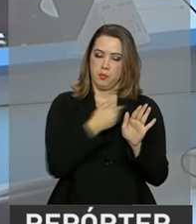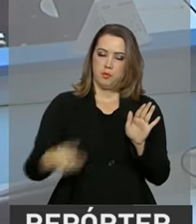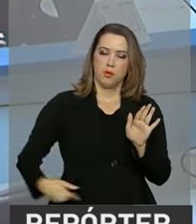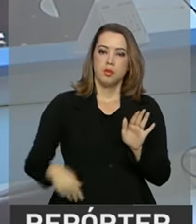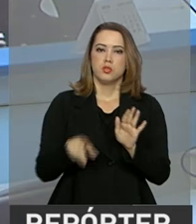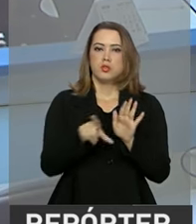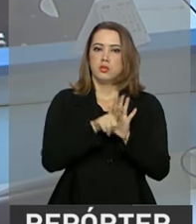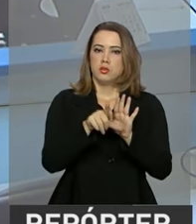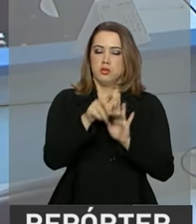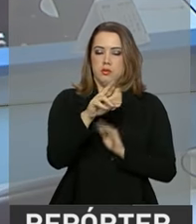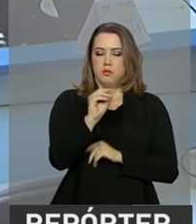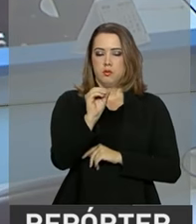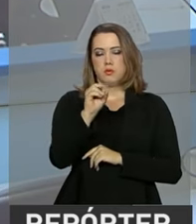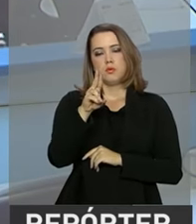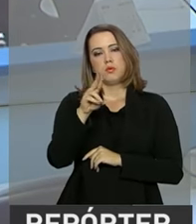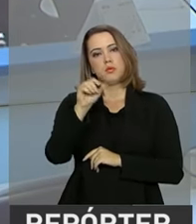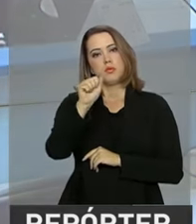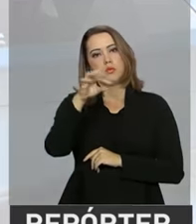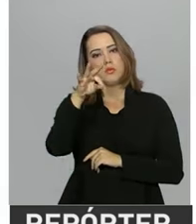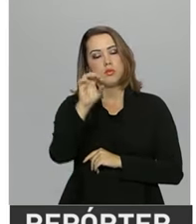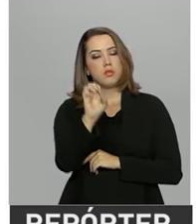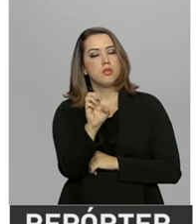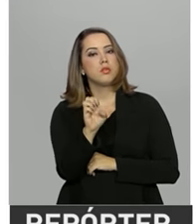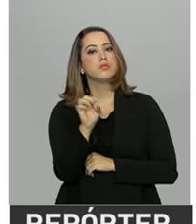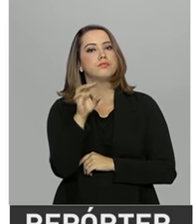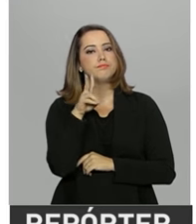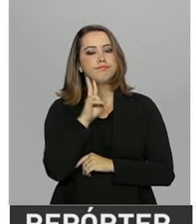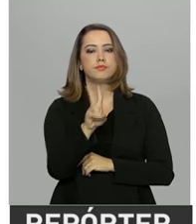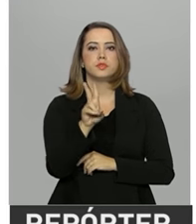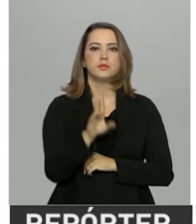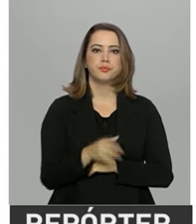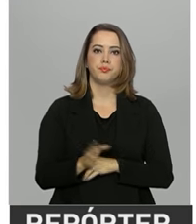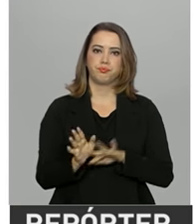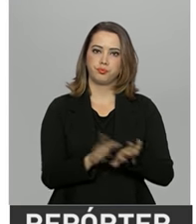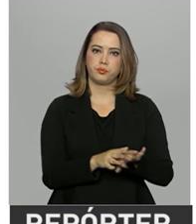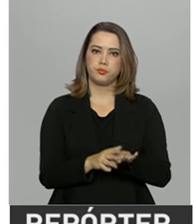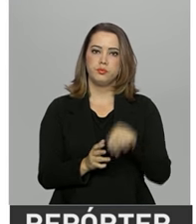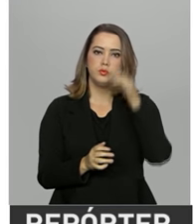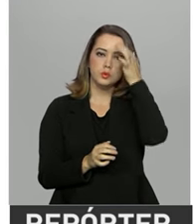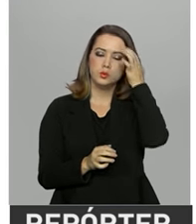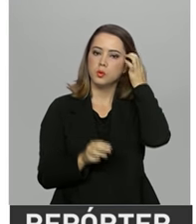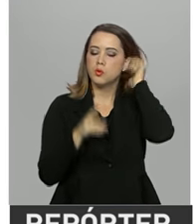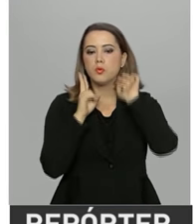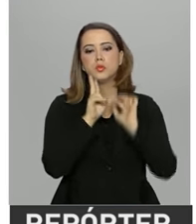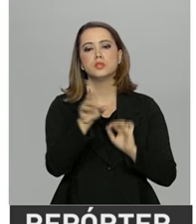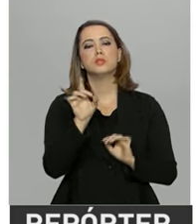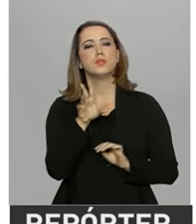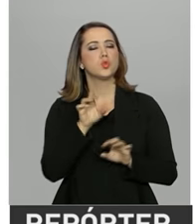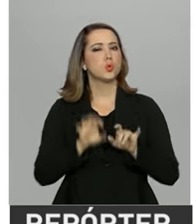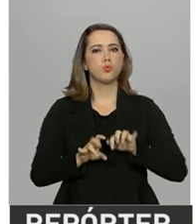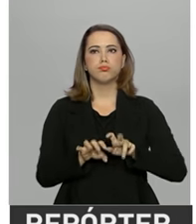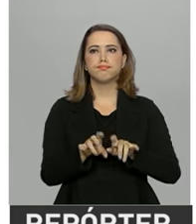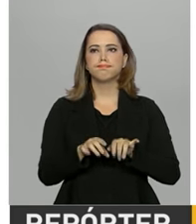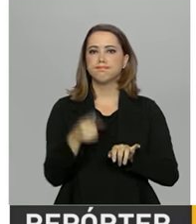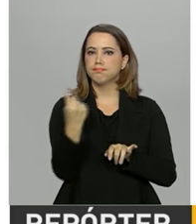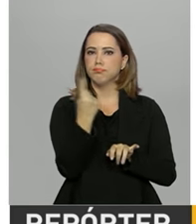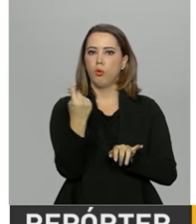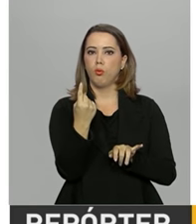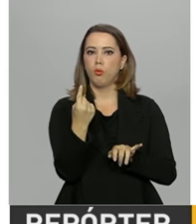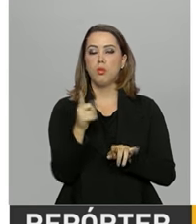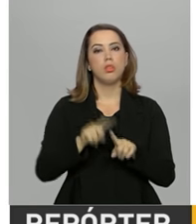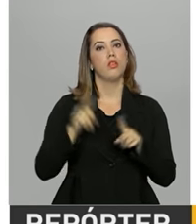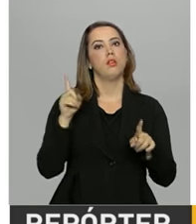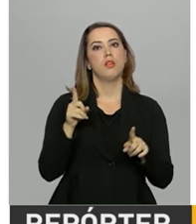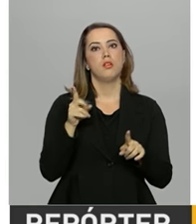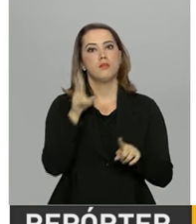resultados do trabalho desse laboratório olhando assim parece só mais um programa de computador mas basta um